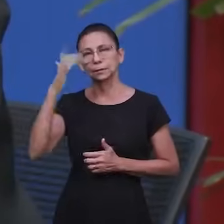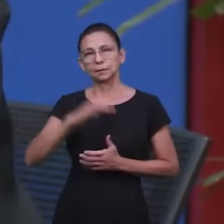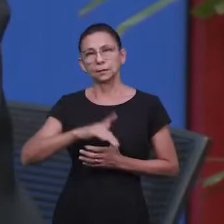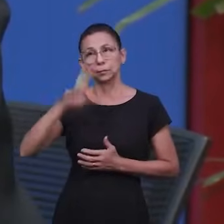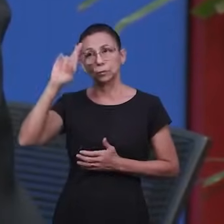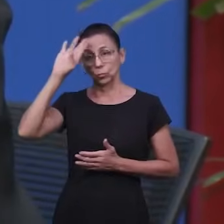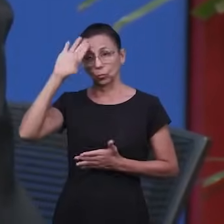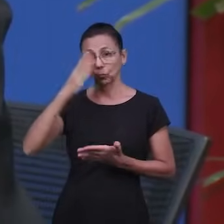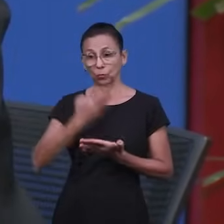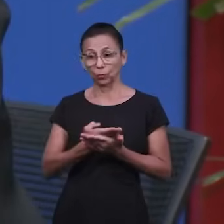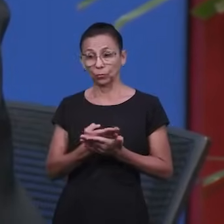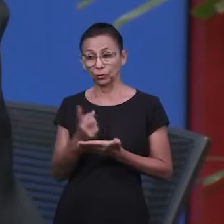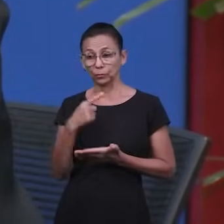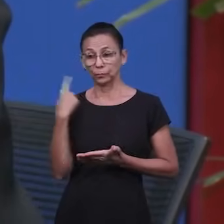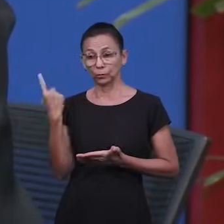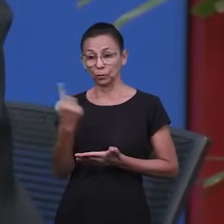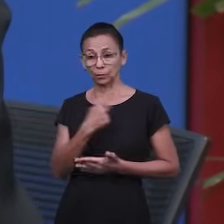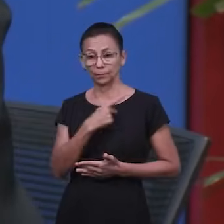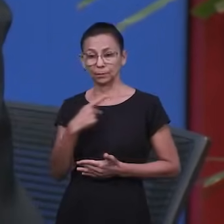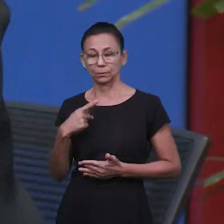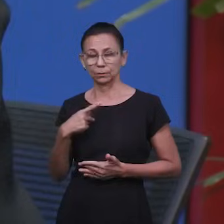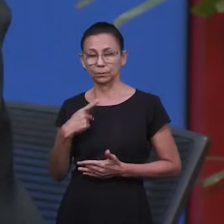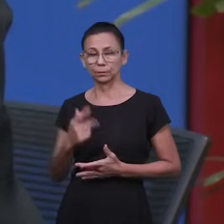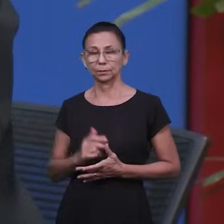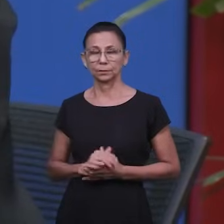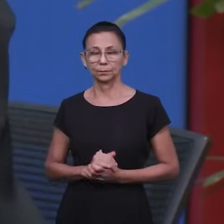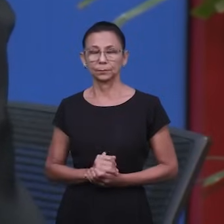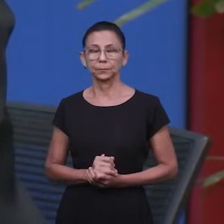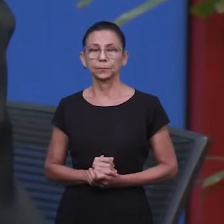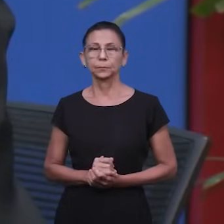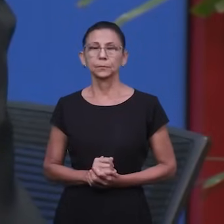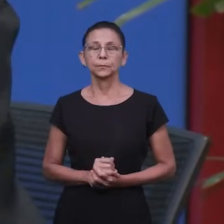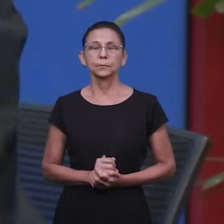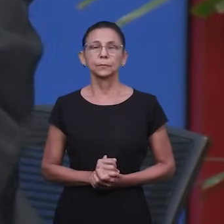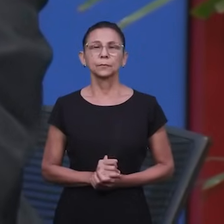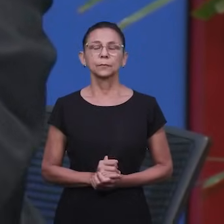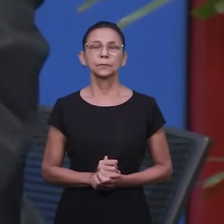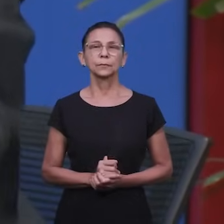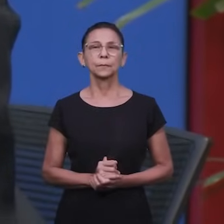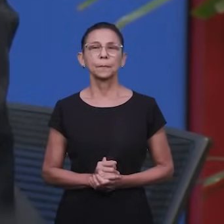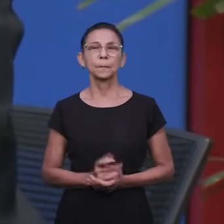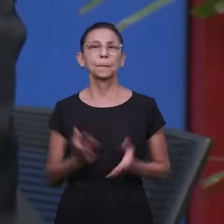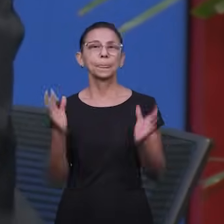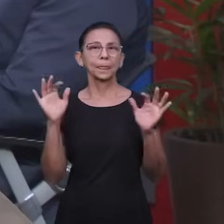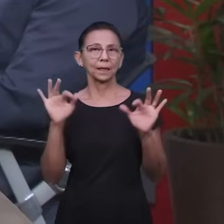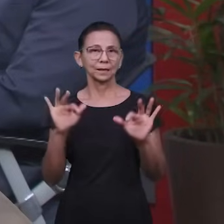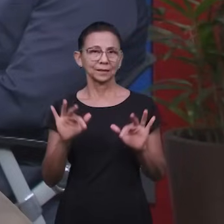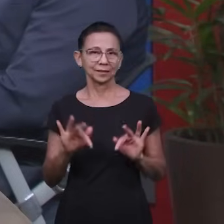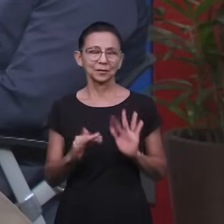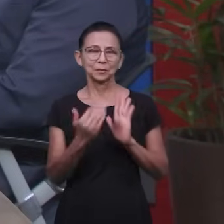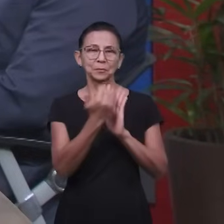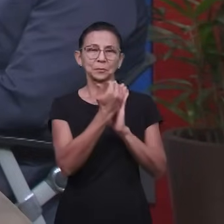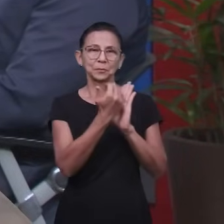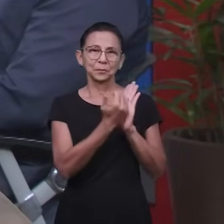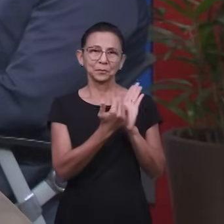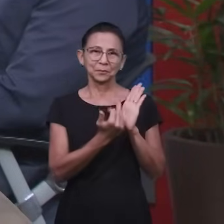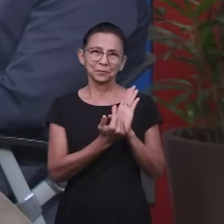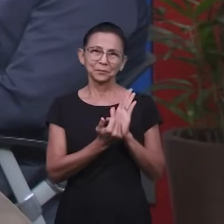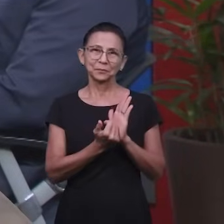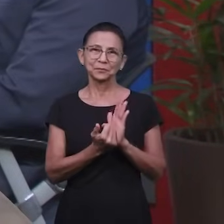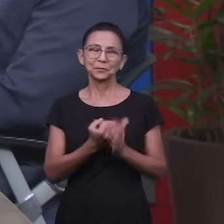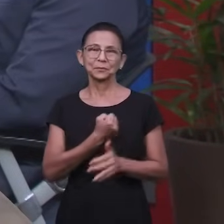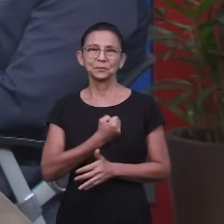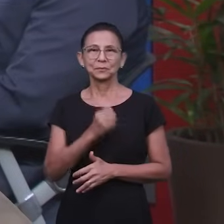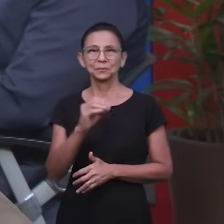hoje aqui mais um episódio do Ligue 0800. O número está aqui,